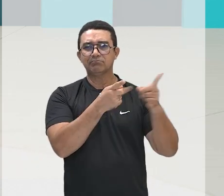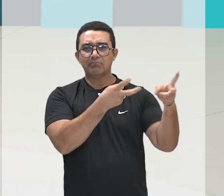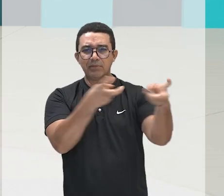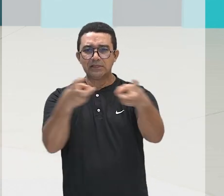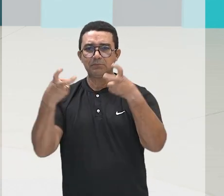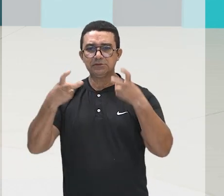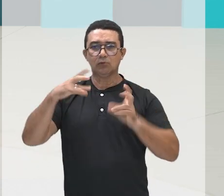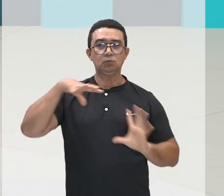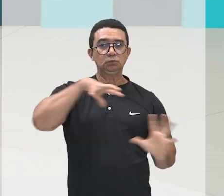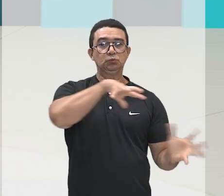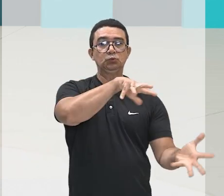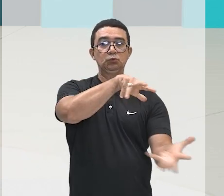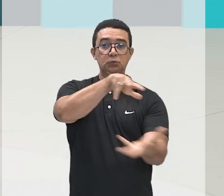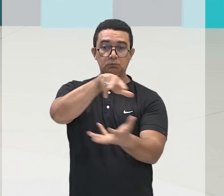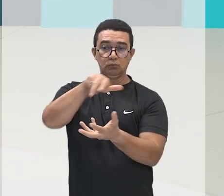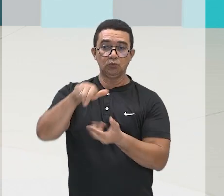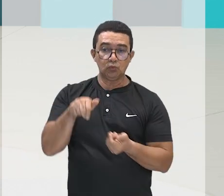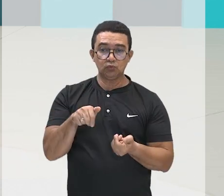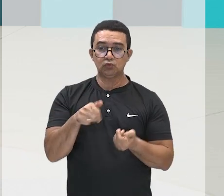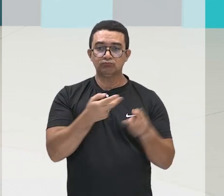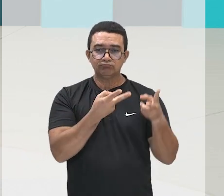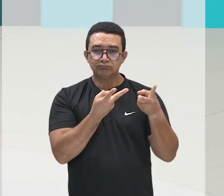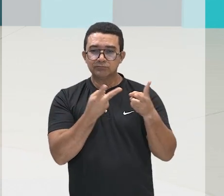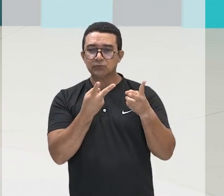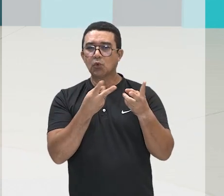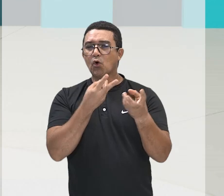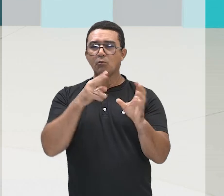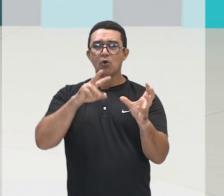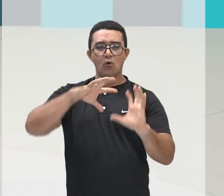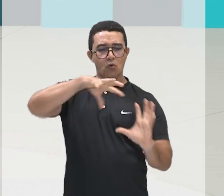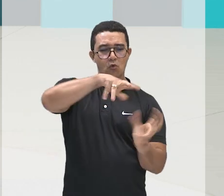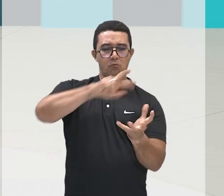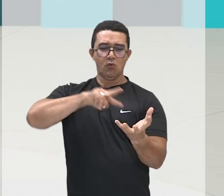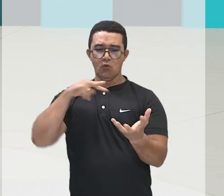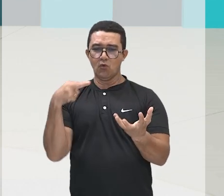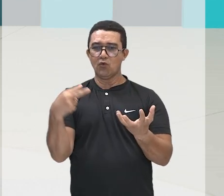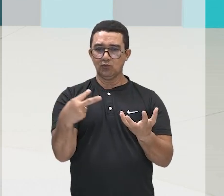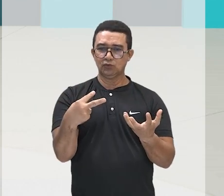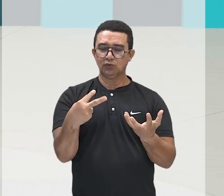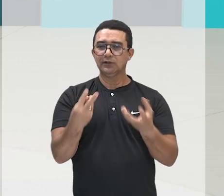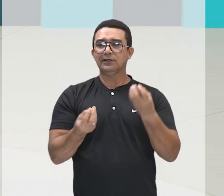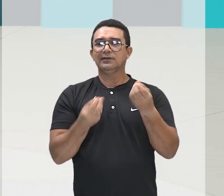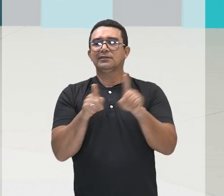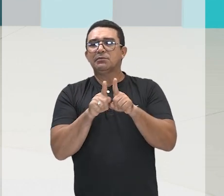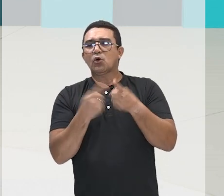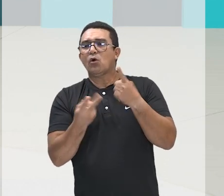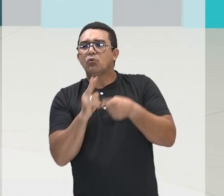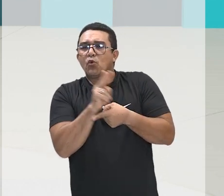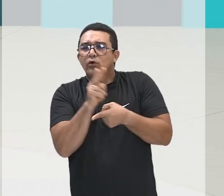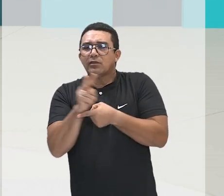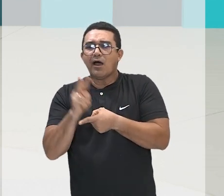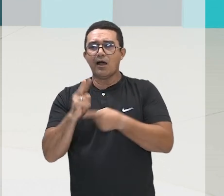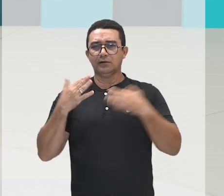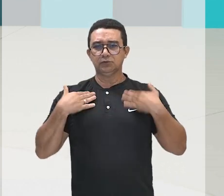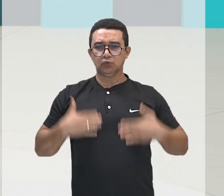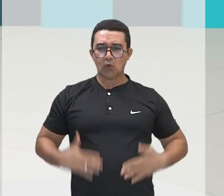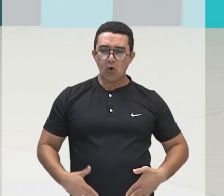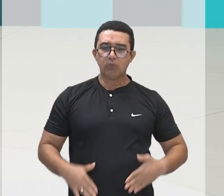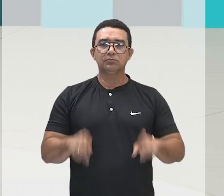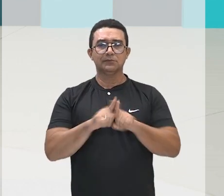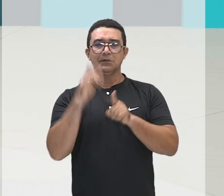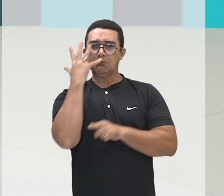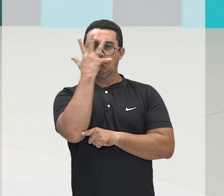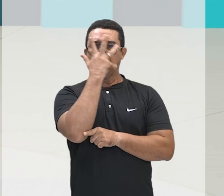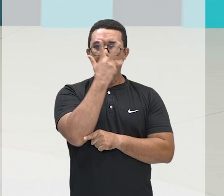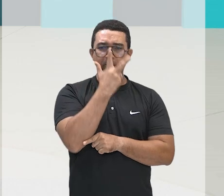mundo, certo? Você tinha essa forma de cultuar o corpo, as habilidades, a